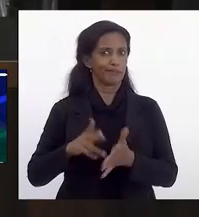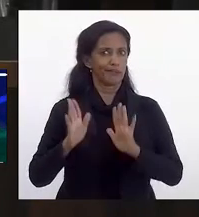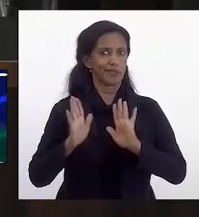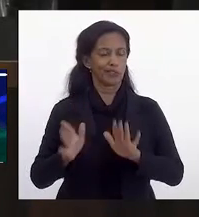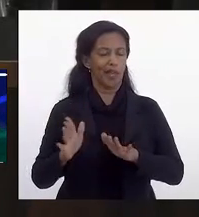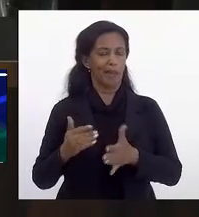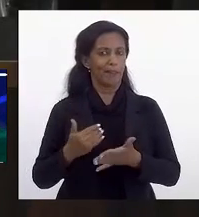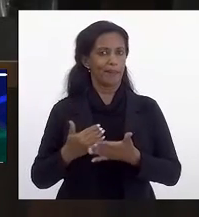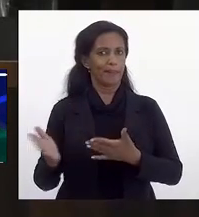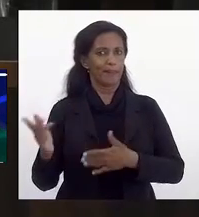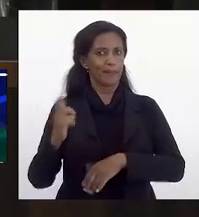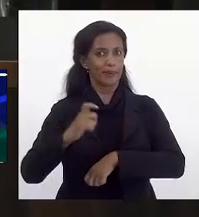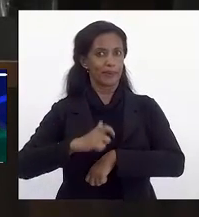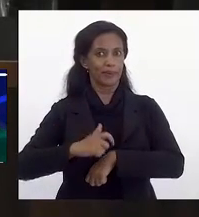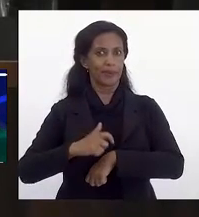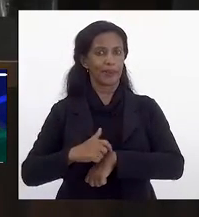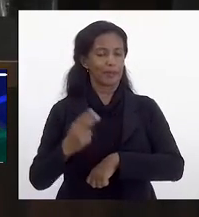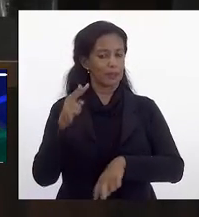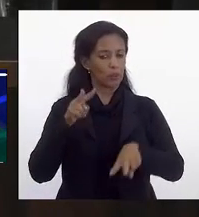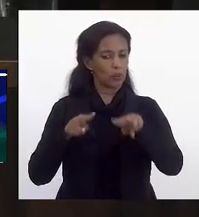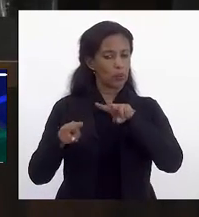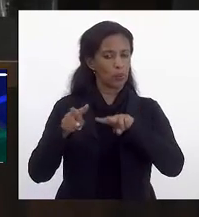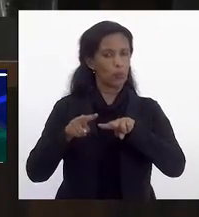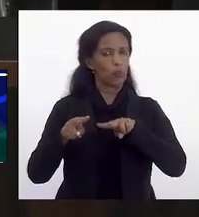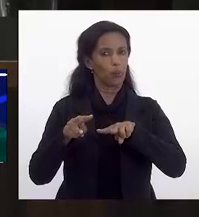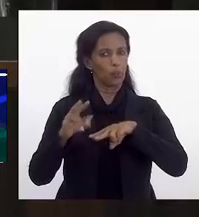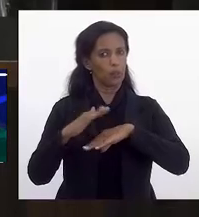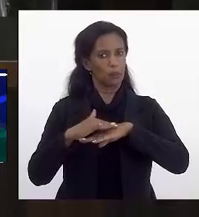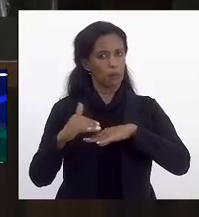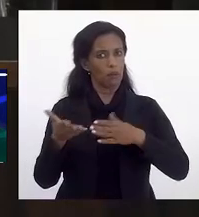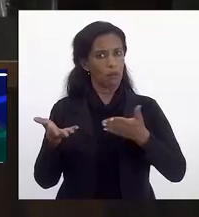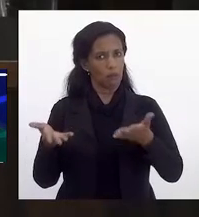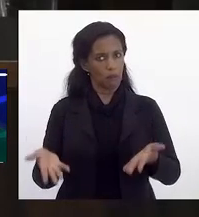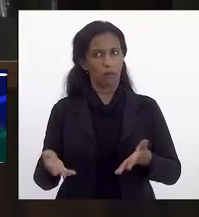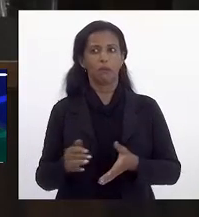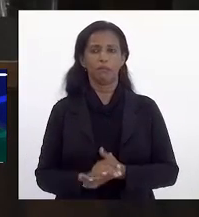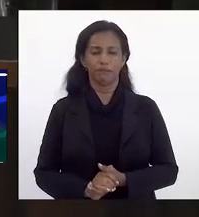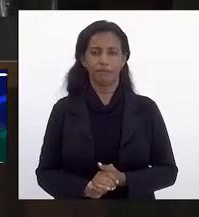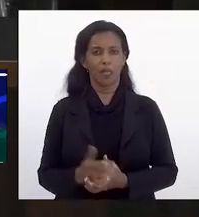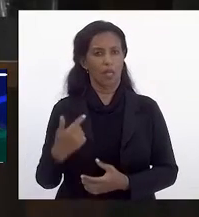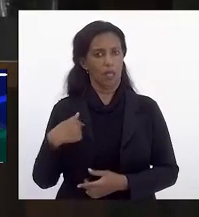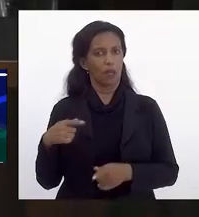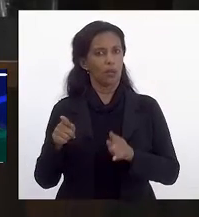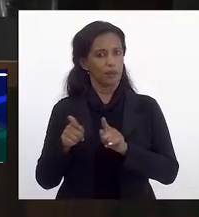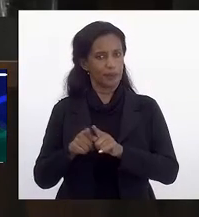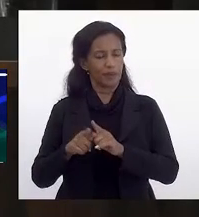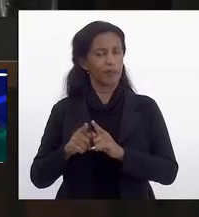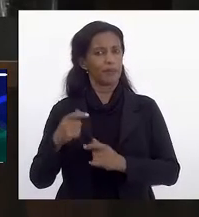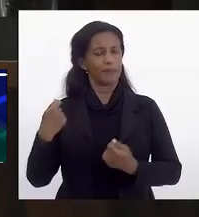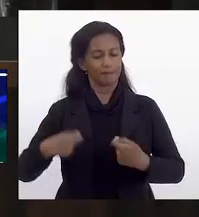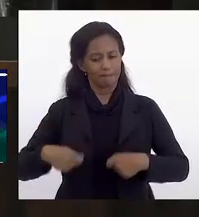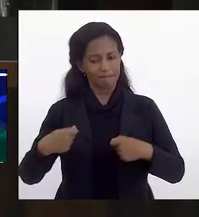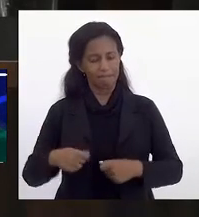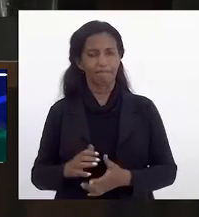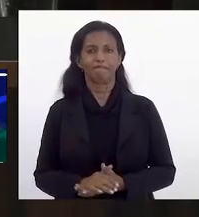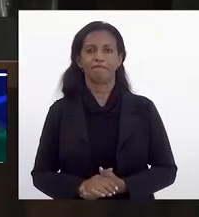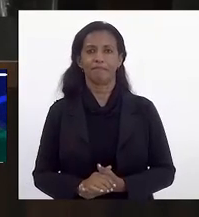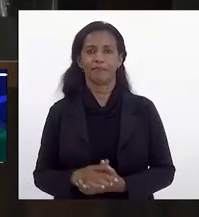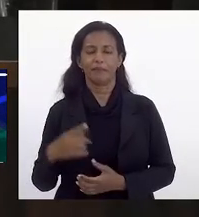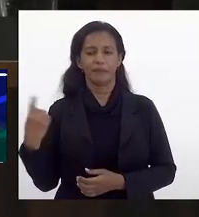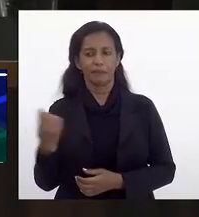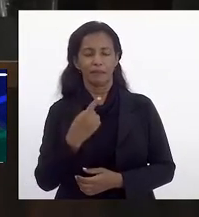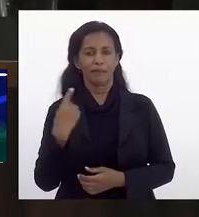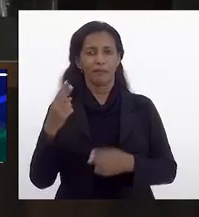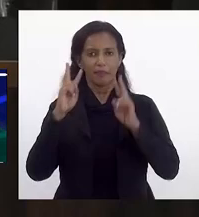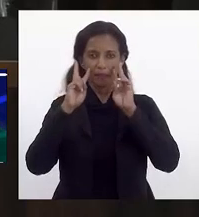passou da hora de ter um olhar mais acentuado. Também faço uso, não tanto quanto Vossa Excelência, da linha vermelha, e a gente vê